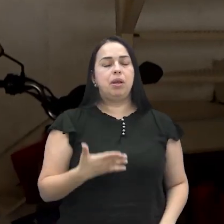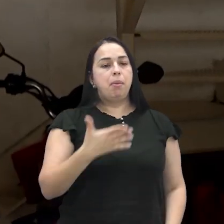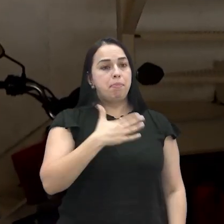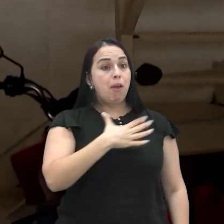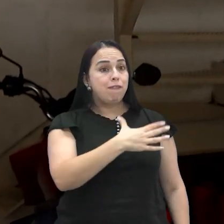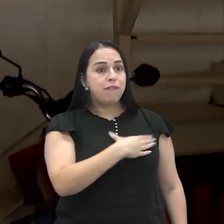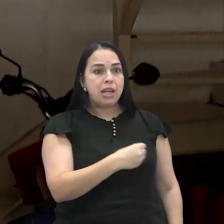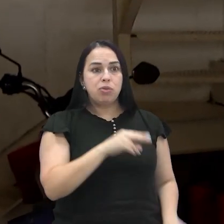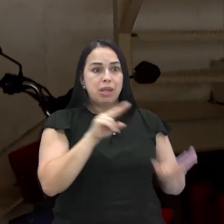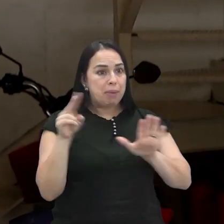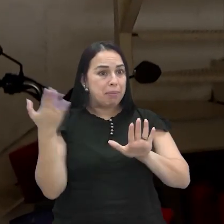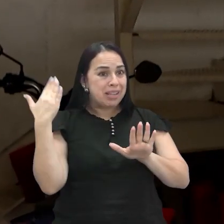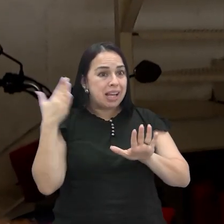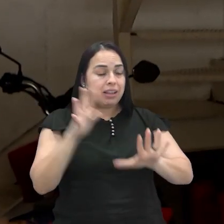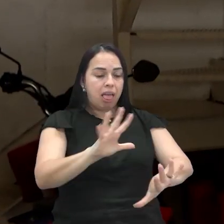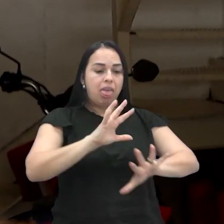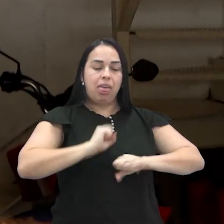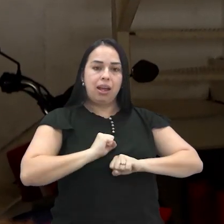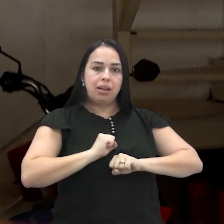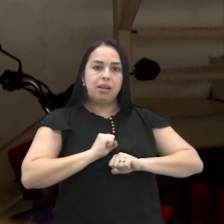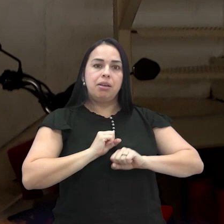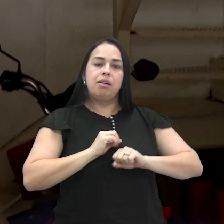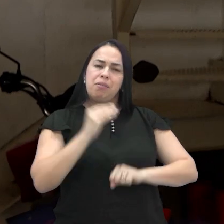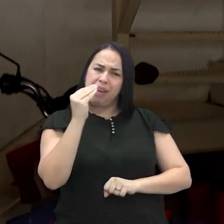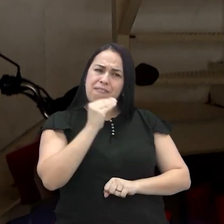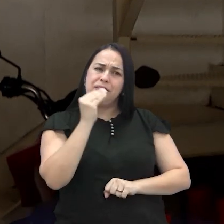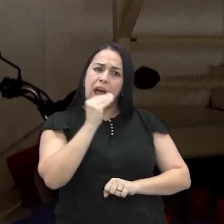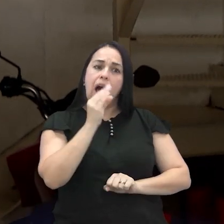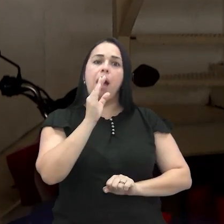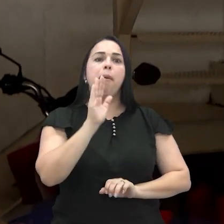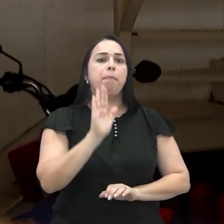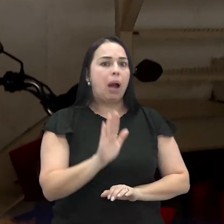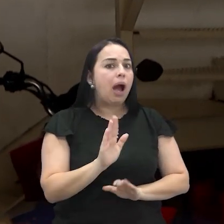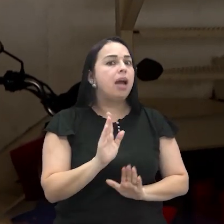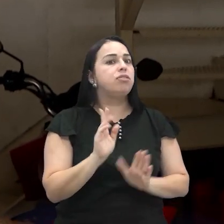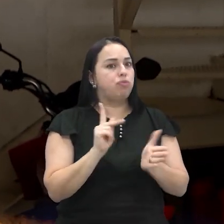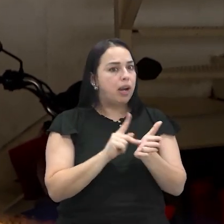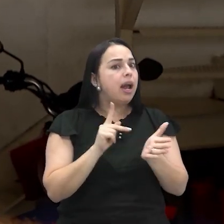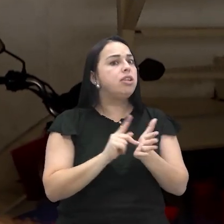importante, o meu filho pegou semana passada, só que a dele veio meio fraca, mas